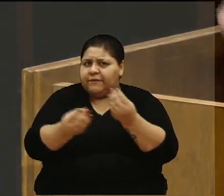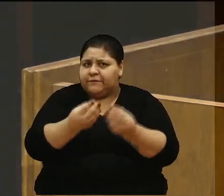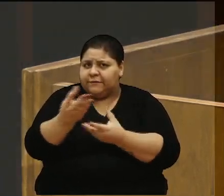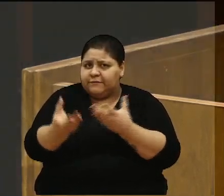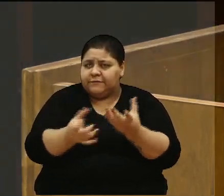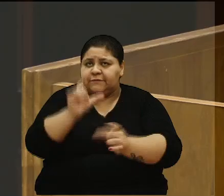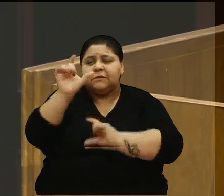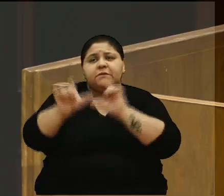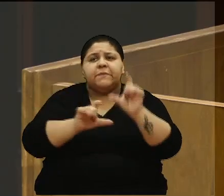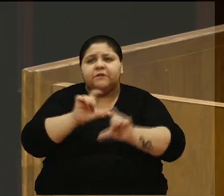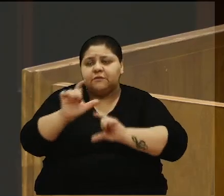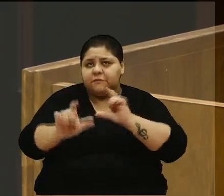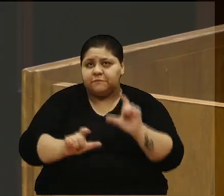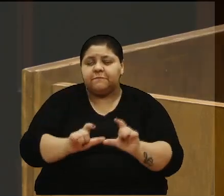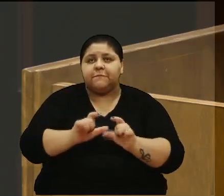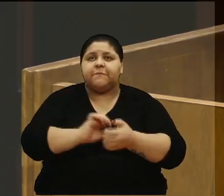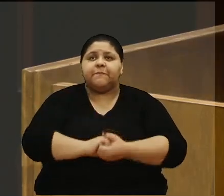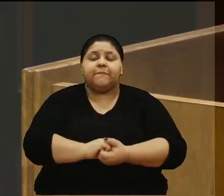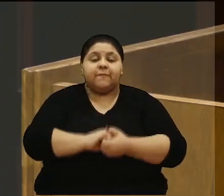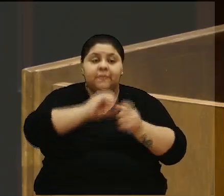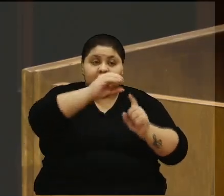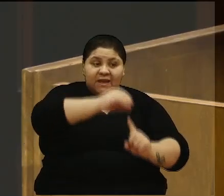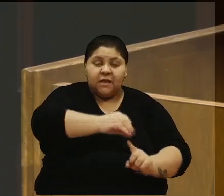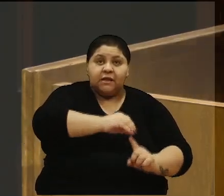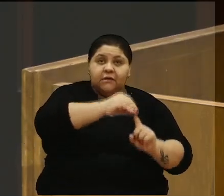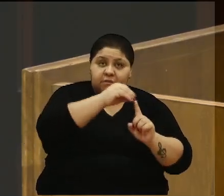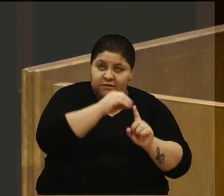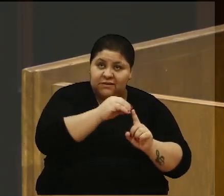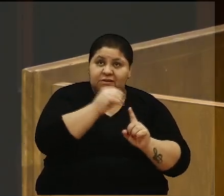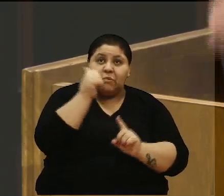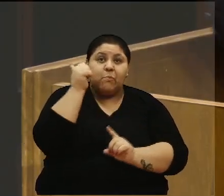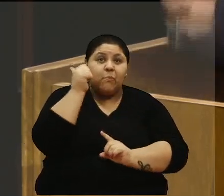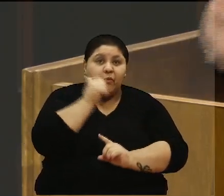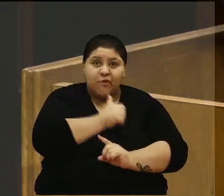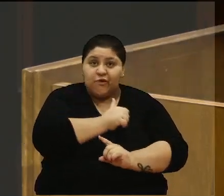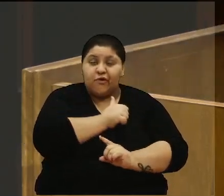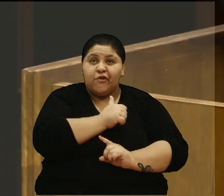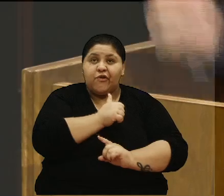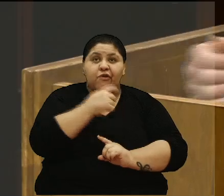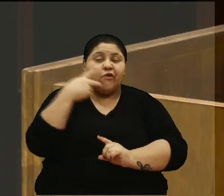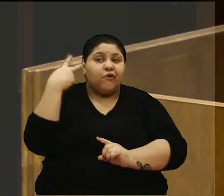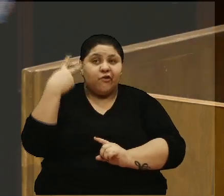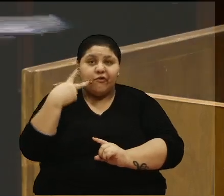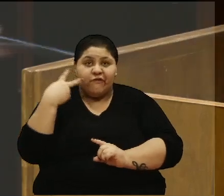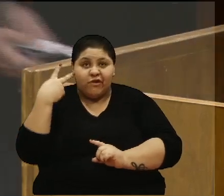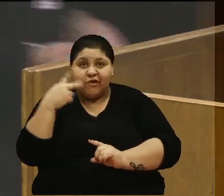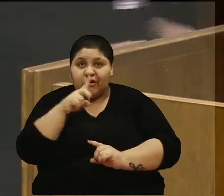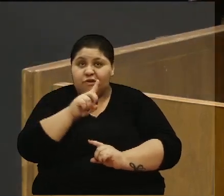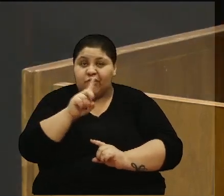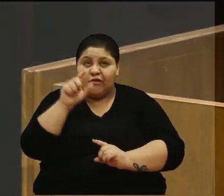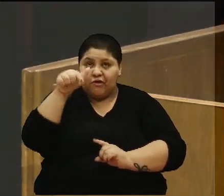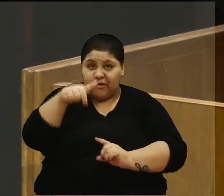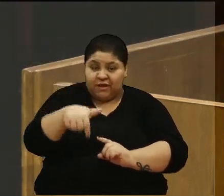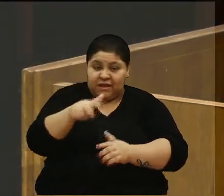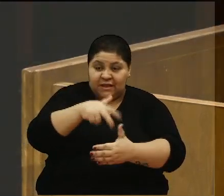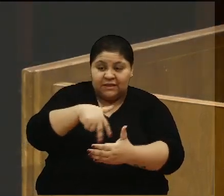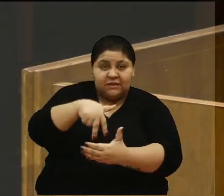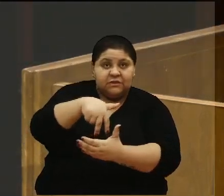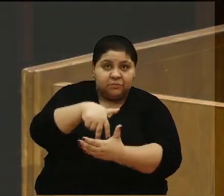de pessoas, principalmente mulheres, vereadoras, não vereadoras, que vieram para essa